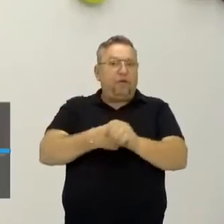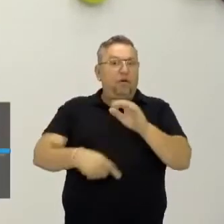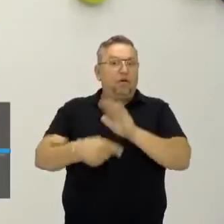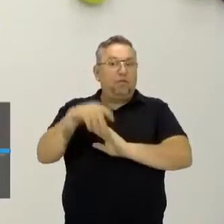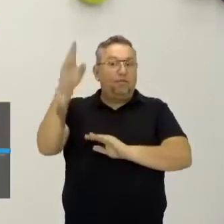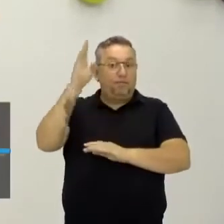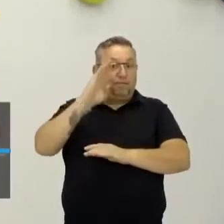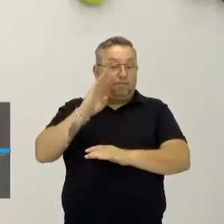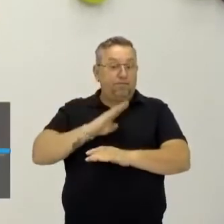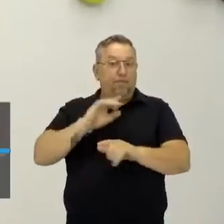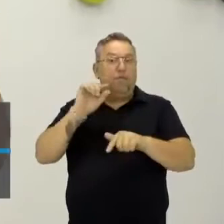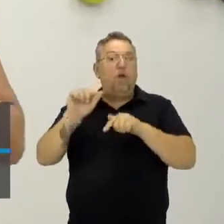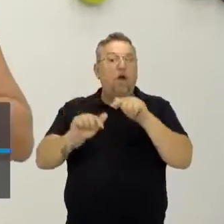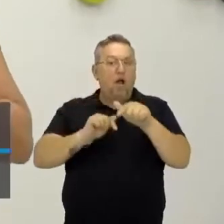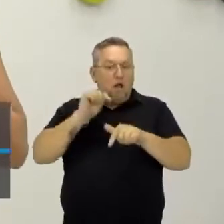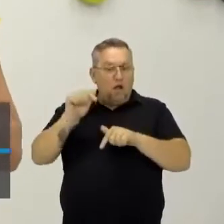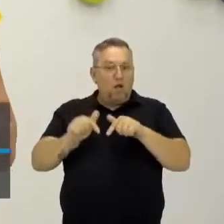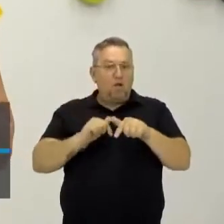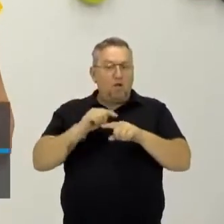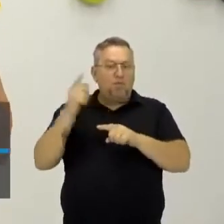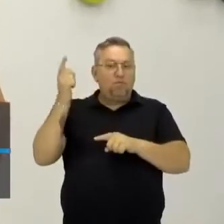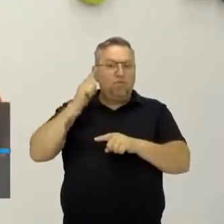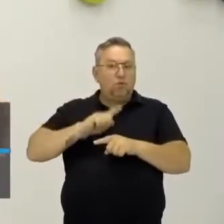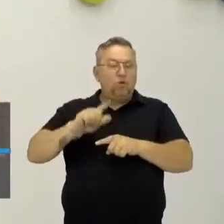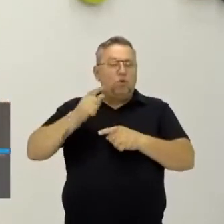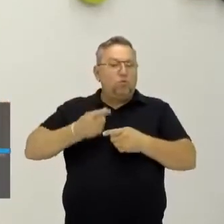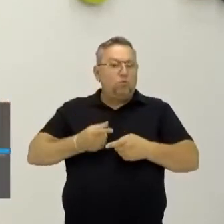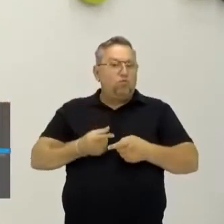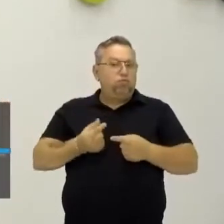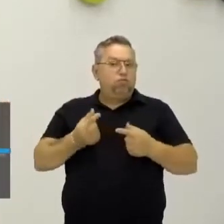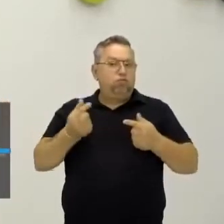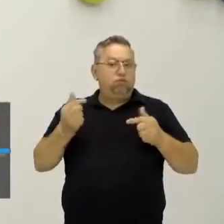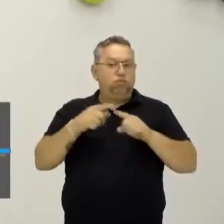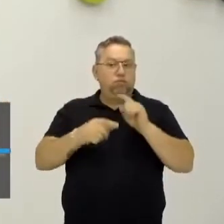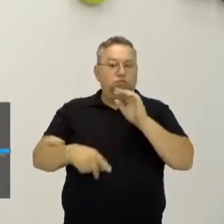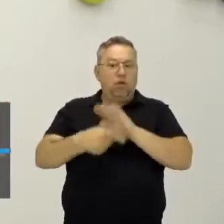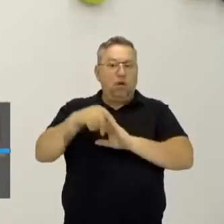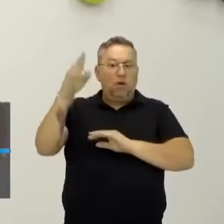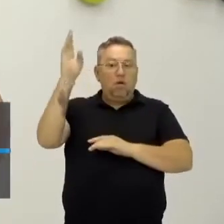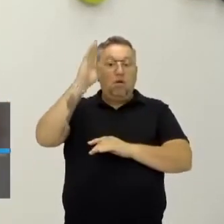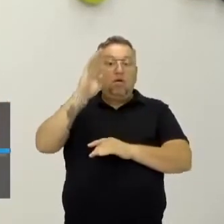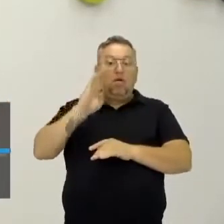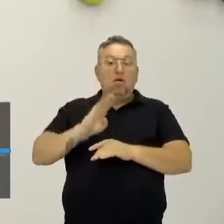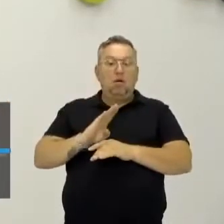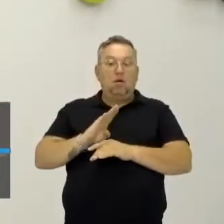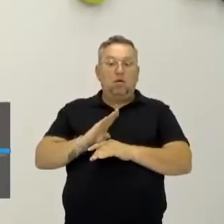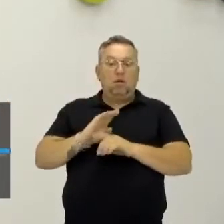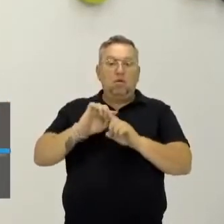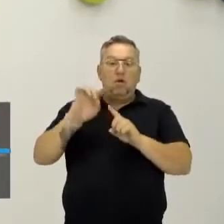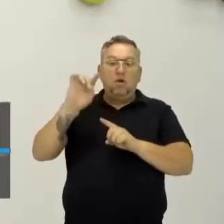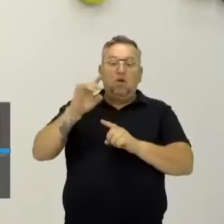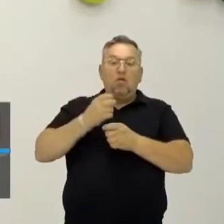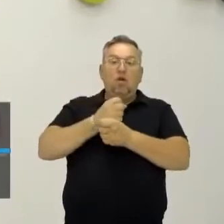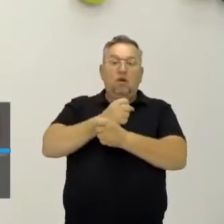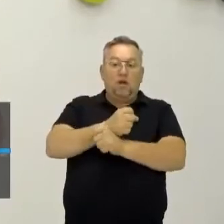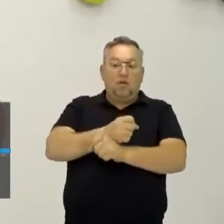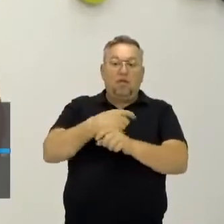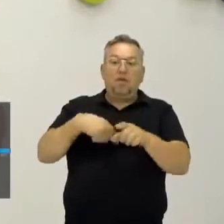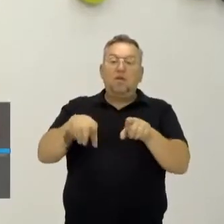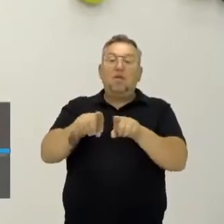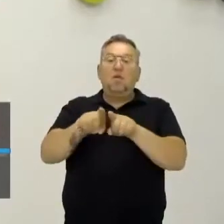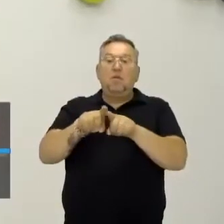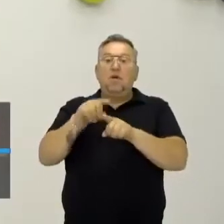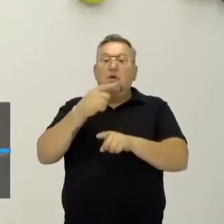Brasil trabalhou e gerou uma grande riqueza para o Brasil. Então, eles não eram apenas escravizados, eles